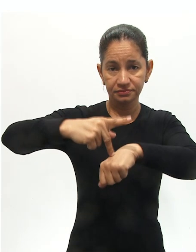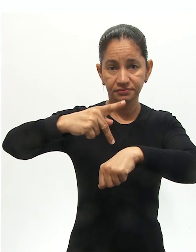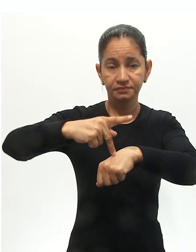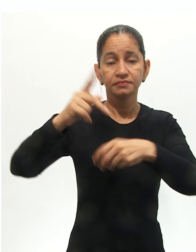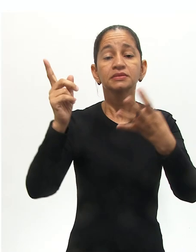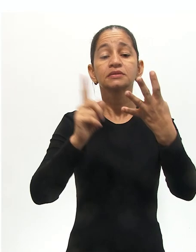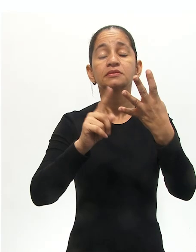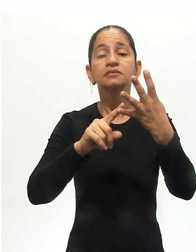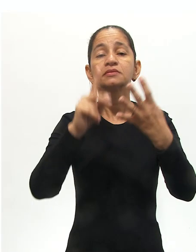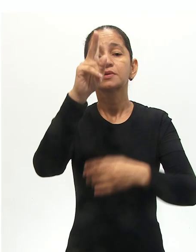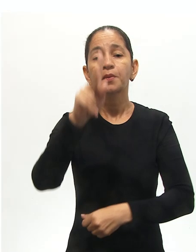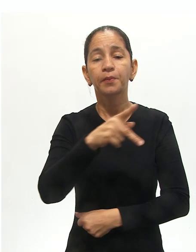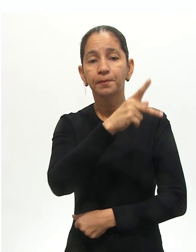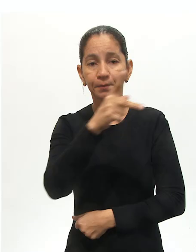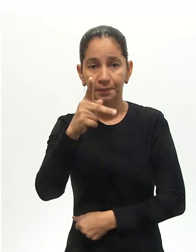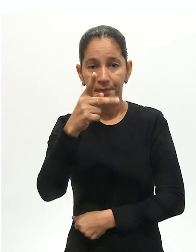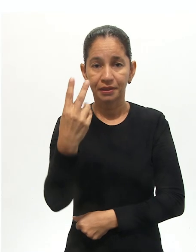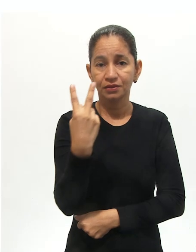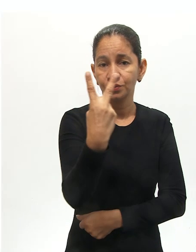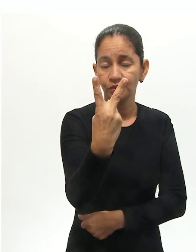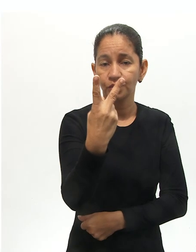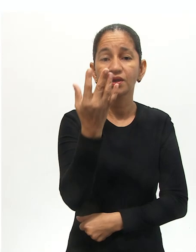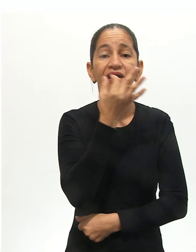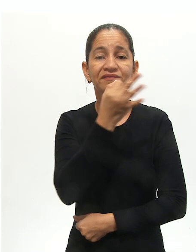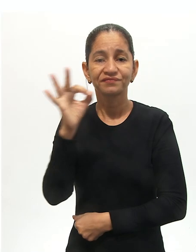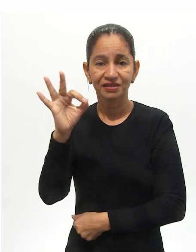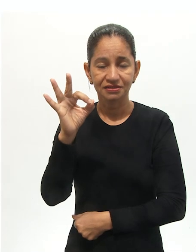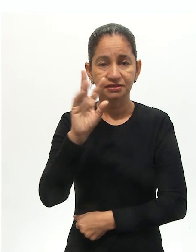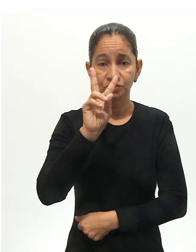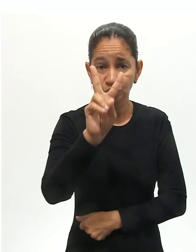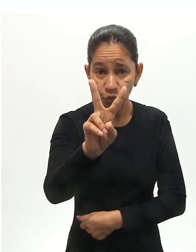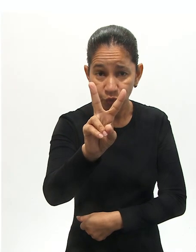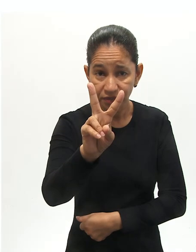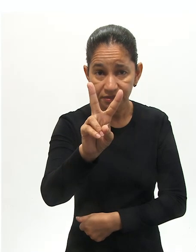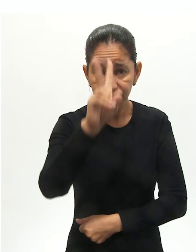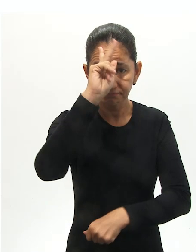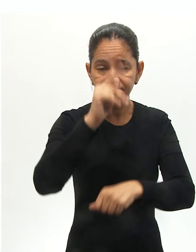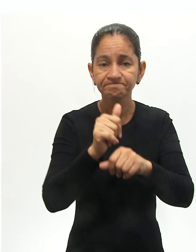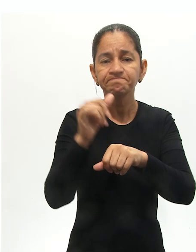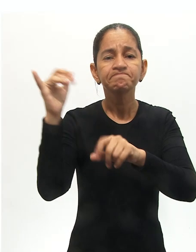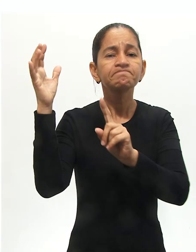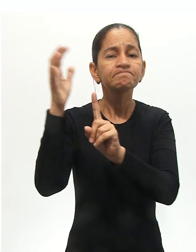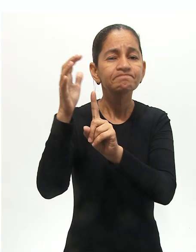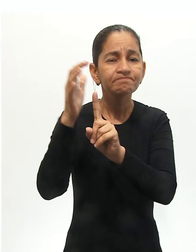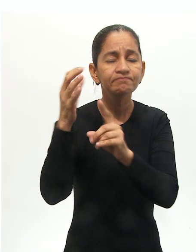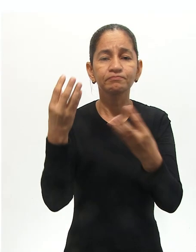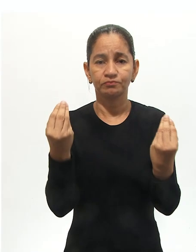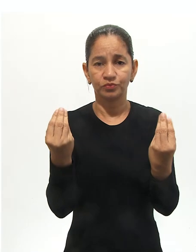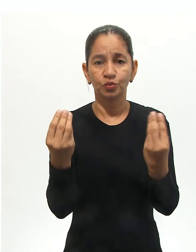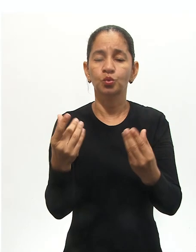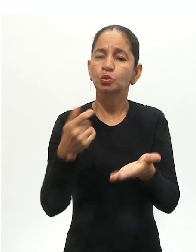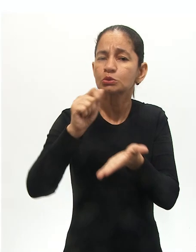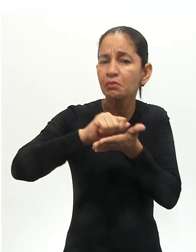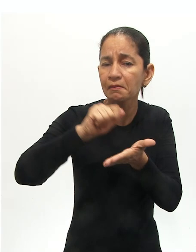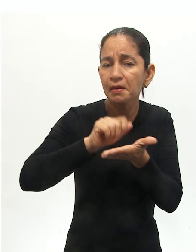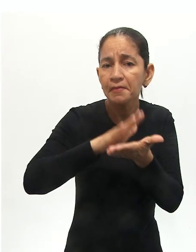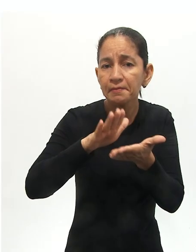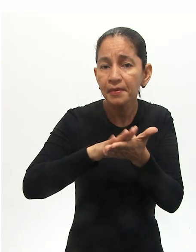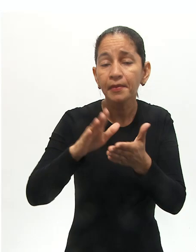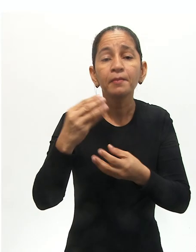Bienska e o padre Pierre Farroux, na França. Estratégia: adotar